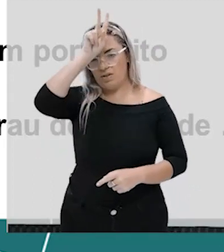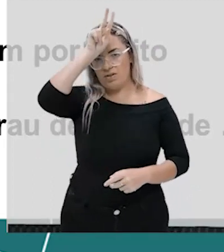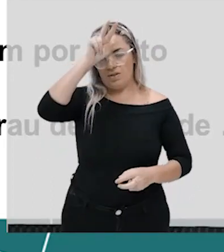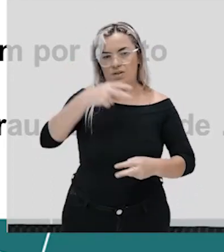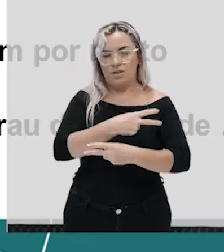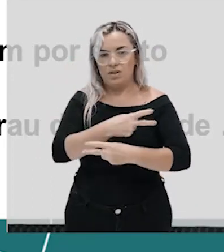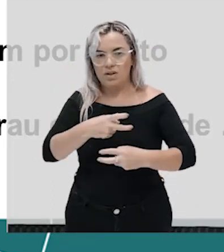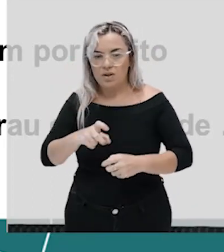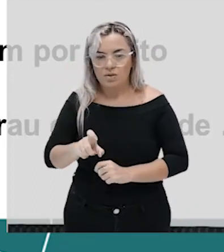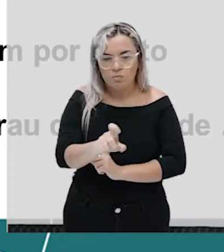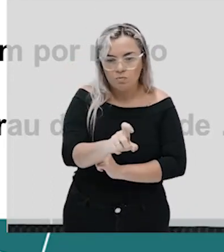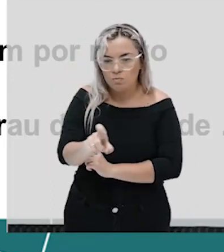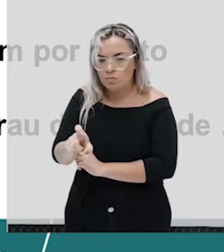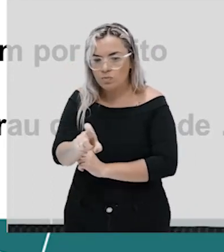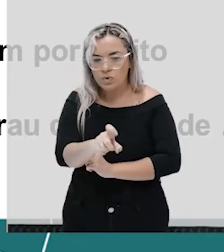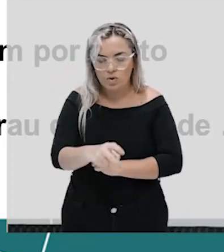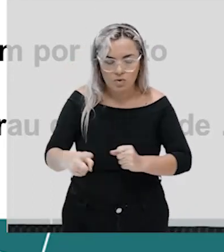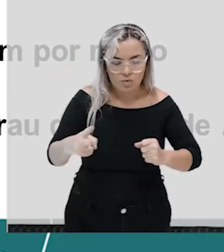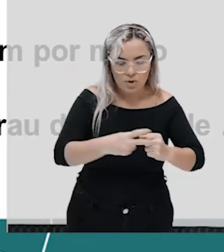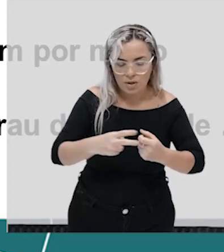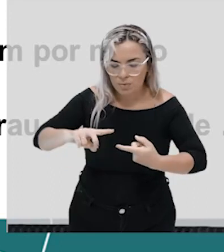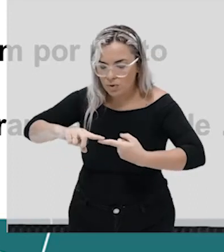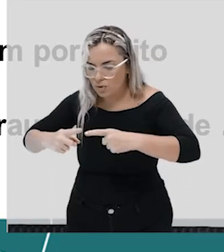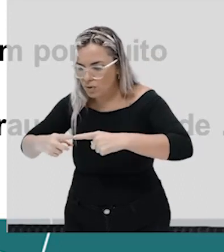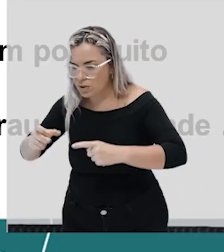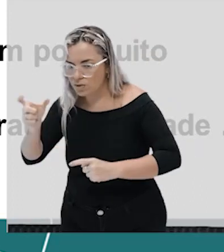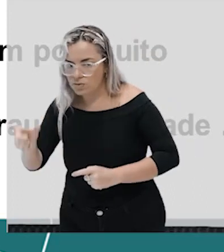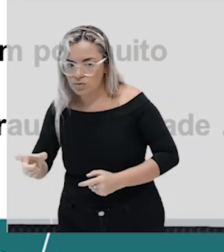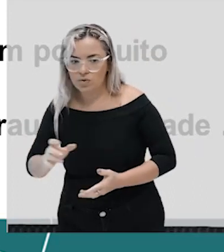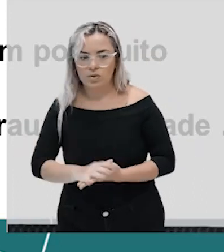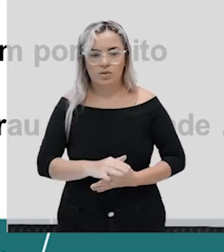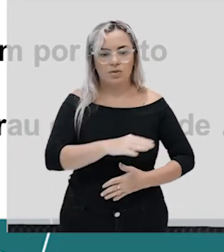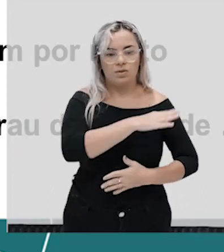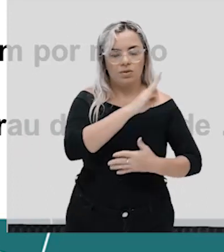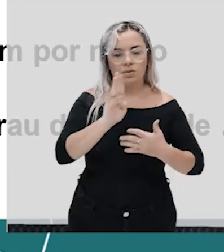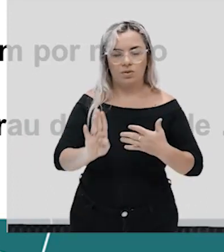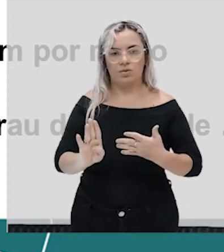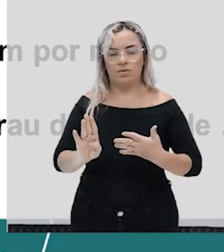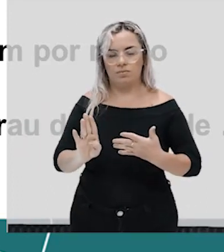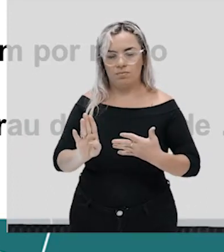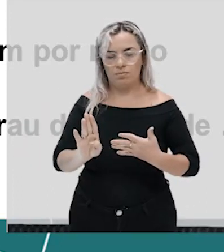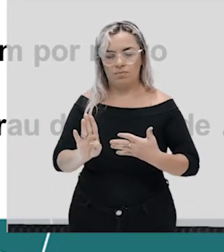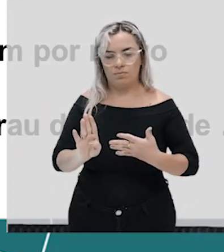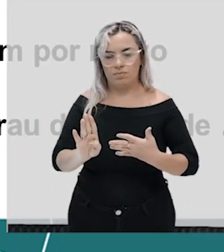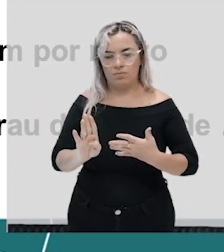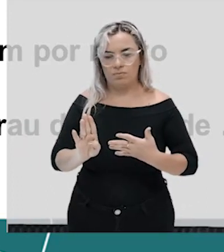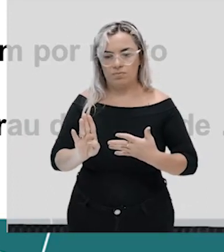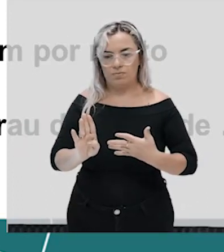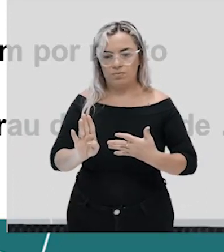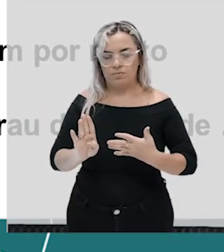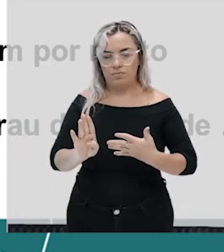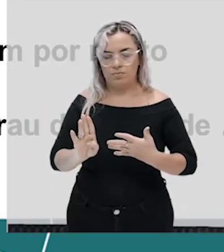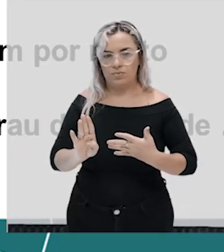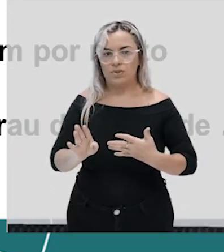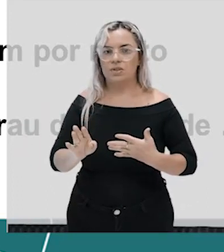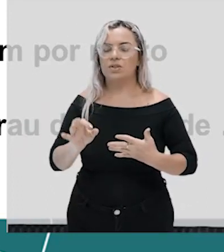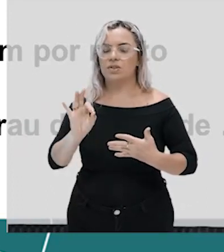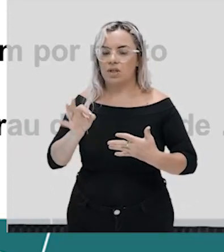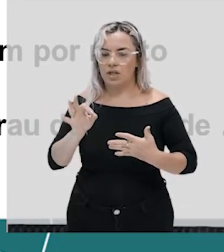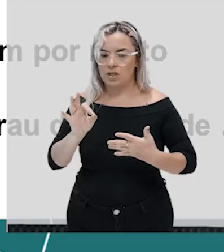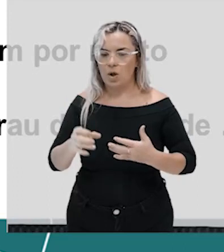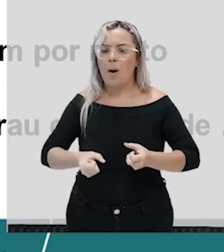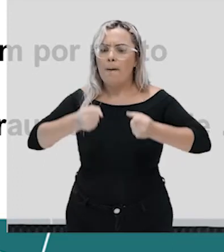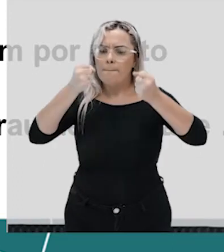Então, o verbo vai concordar com o sujeito. Os defensivos agrícolas, à base de DDT, podem. O verbo concorda